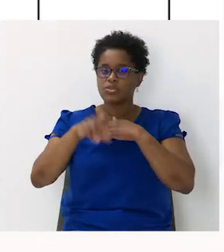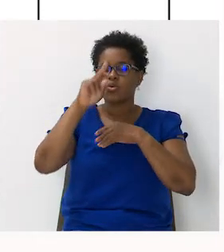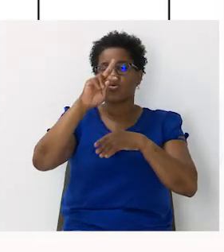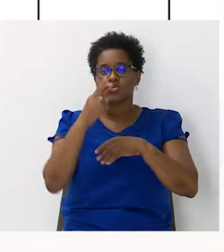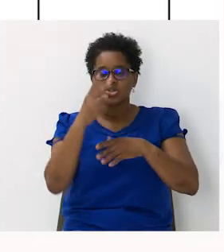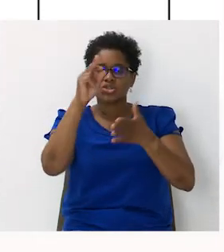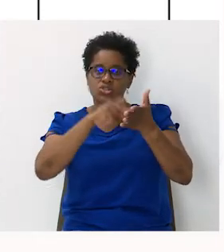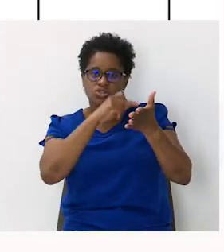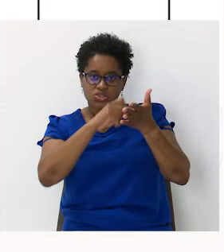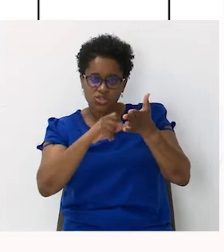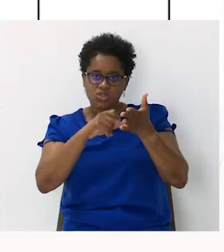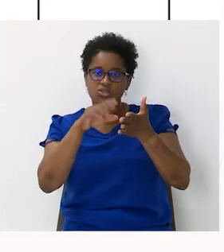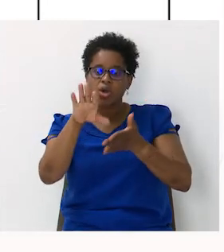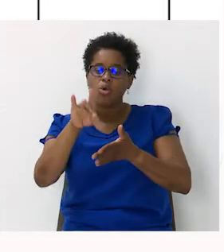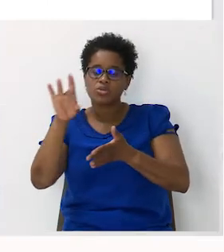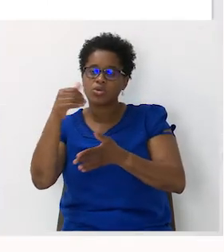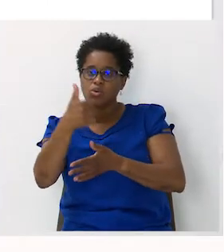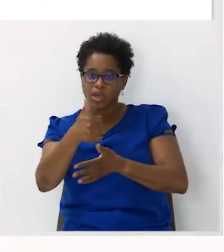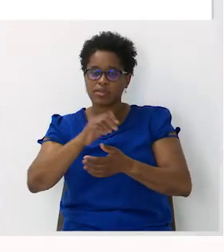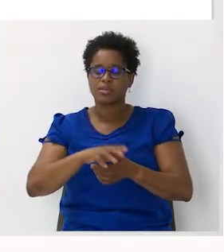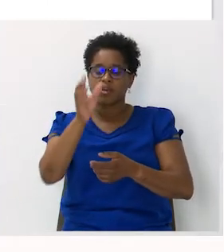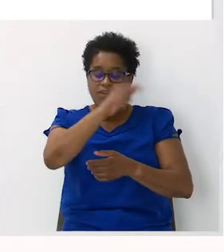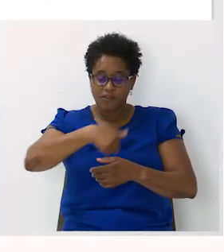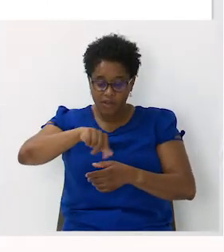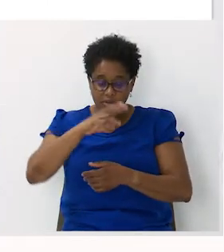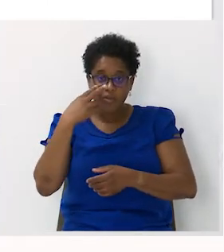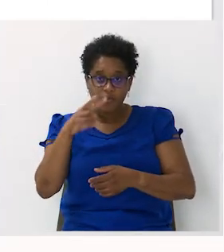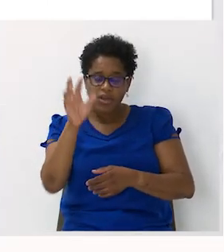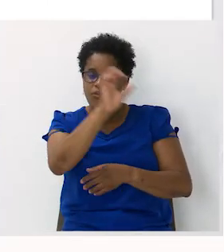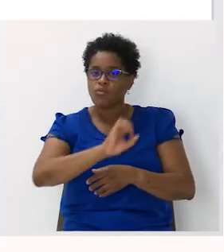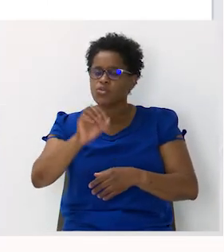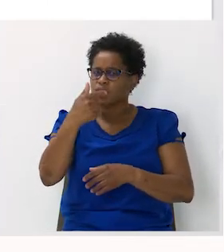opção correta. Vamos ver. Vocês têm aqui.